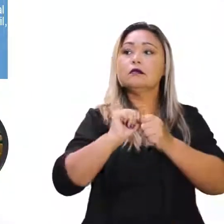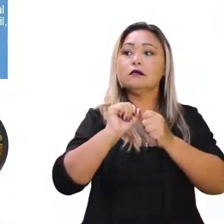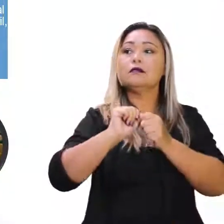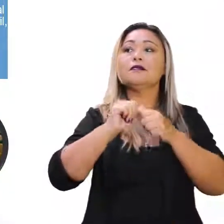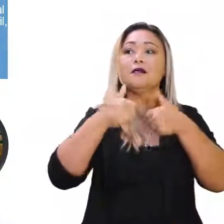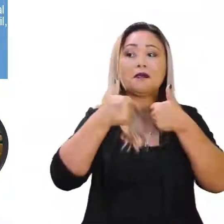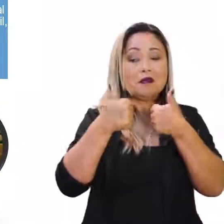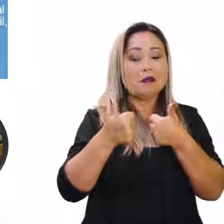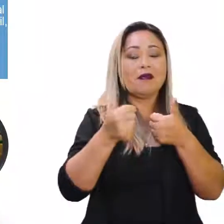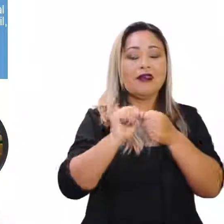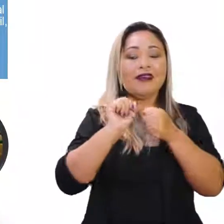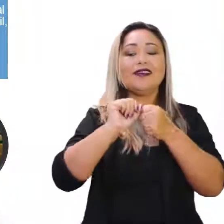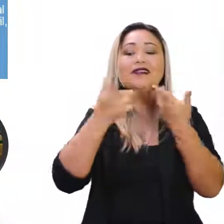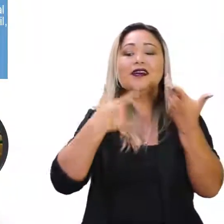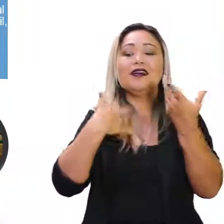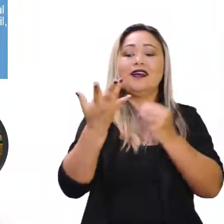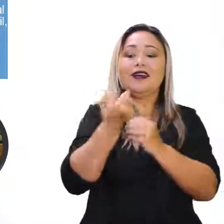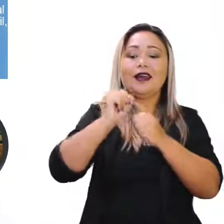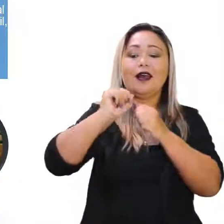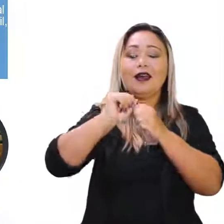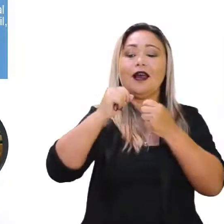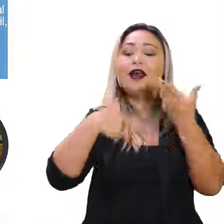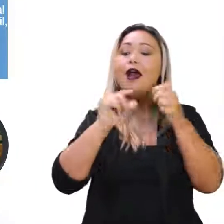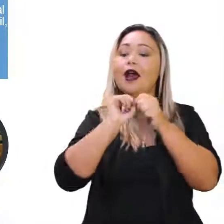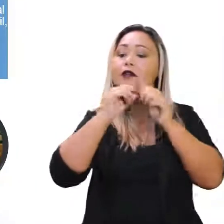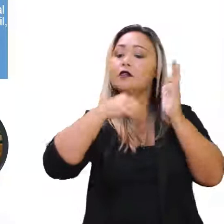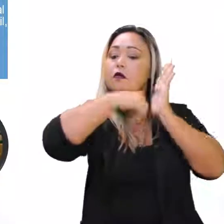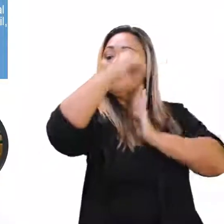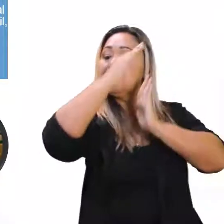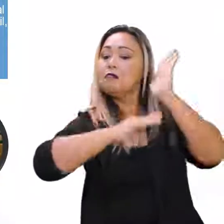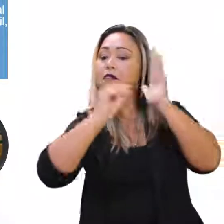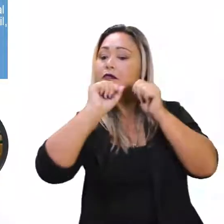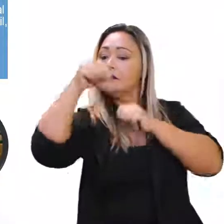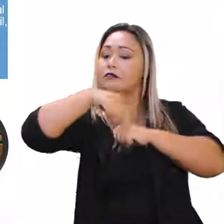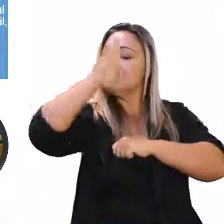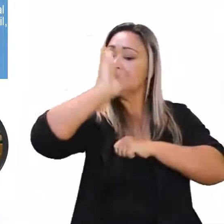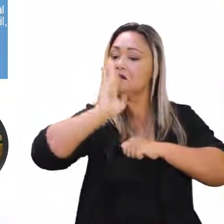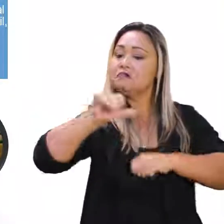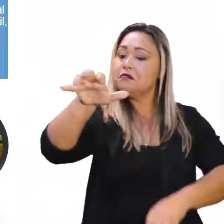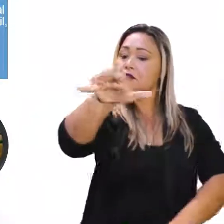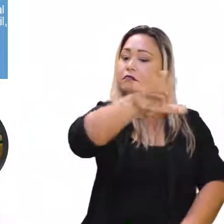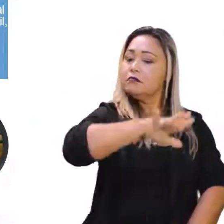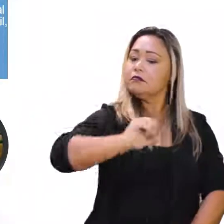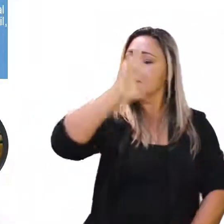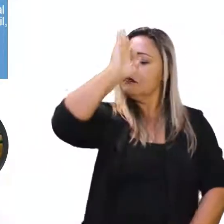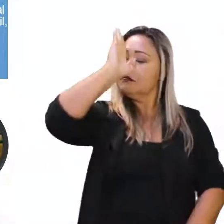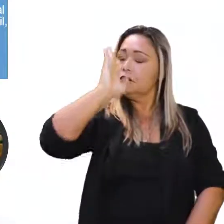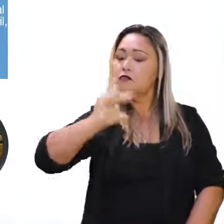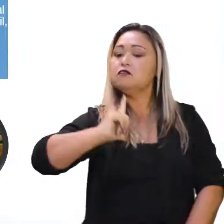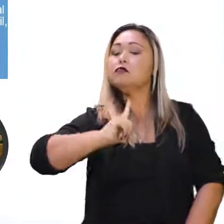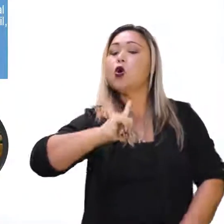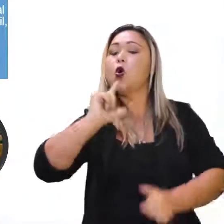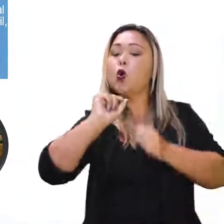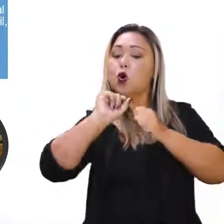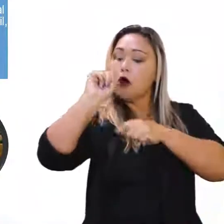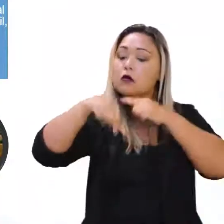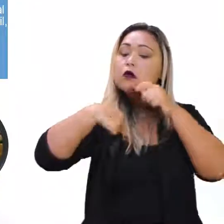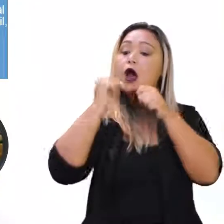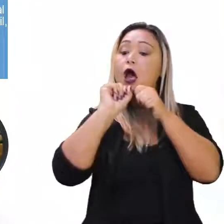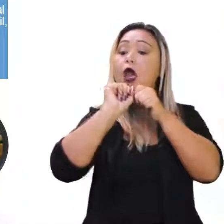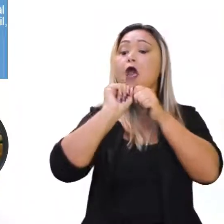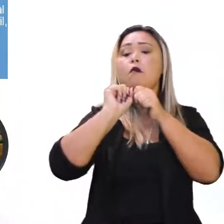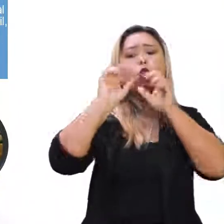ensino oficial das artes plásticas no Brasil, influenciando, então, o cenário artístico brasileiro, estabelecendo um